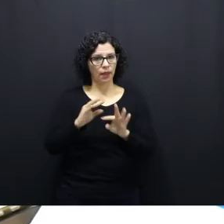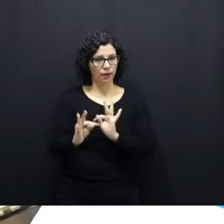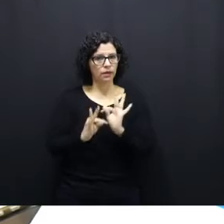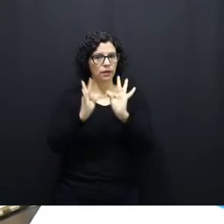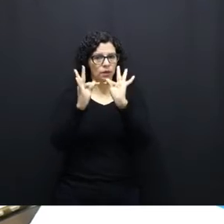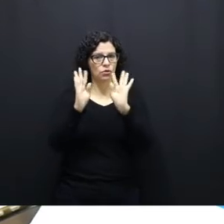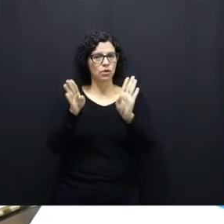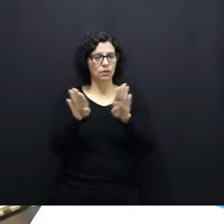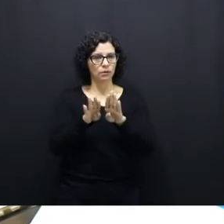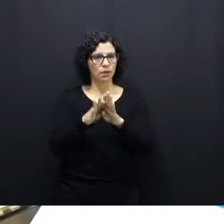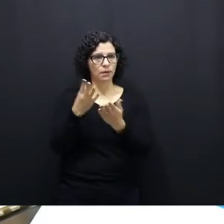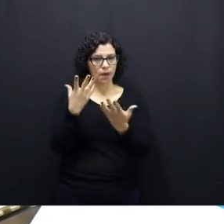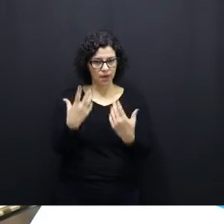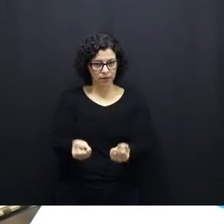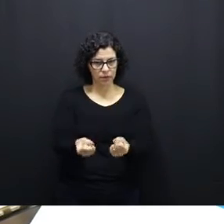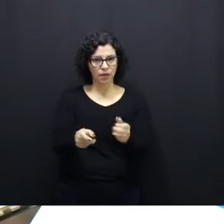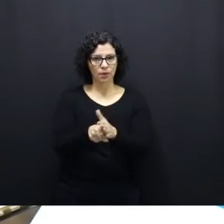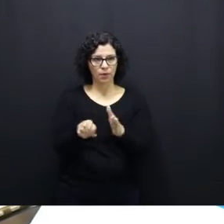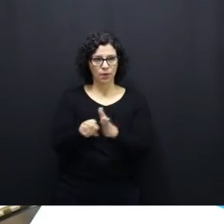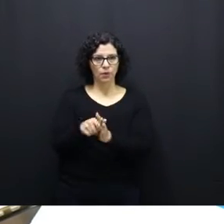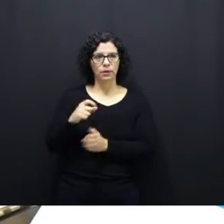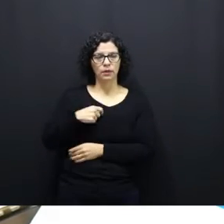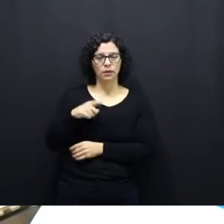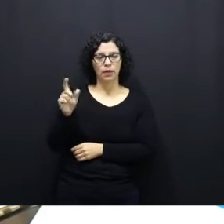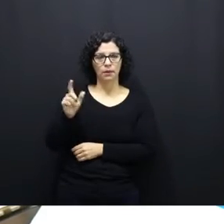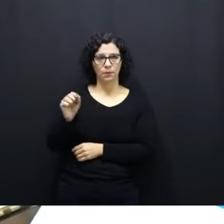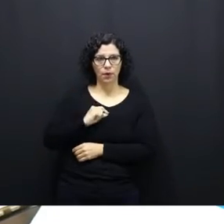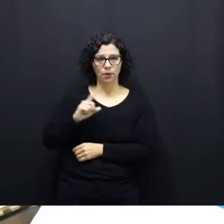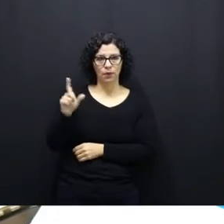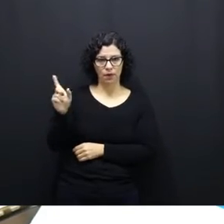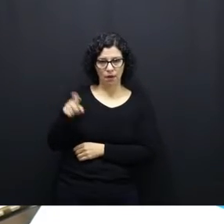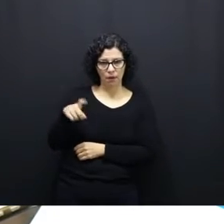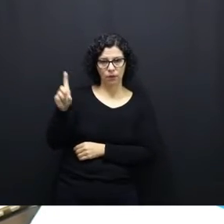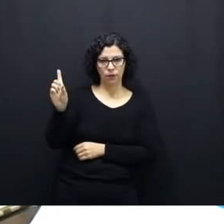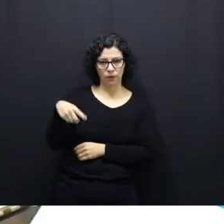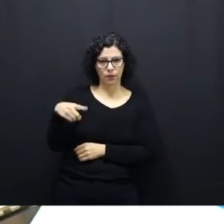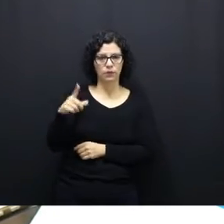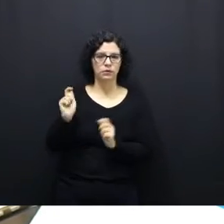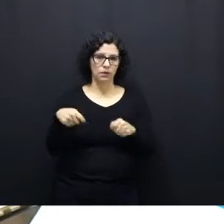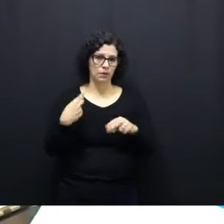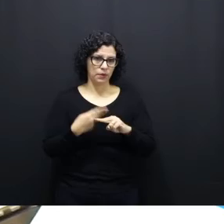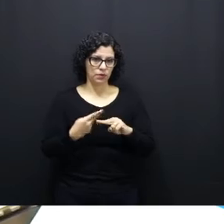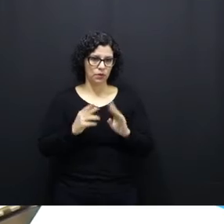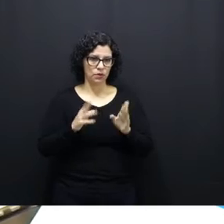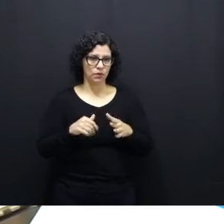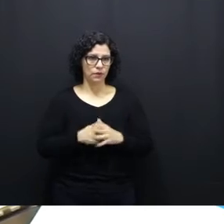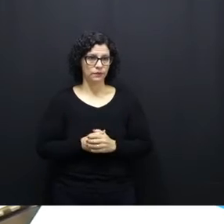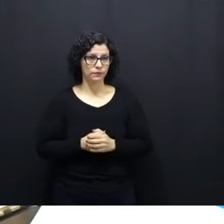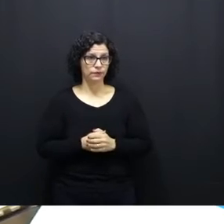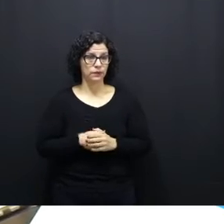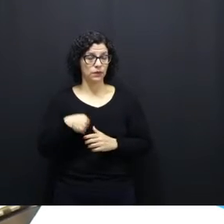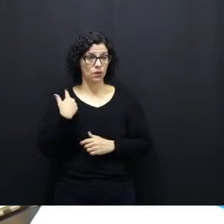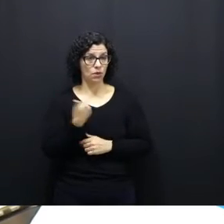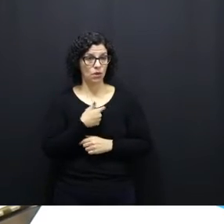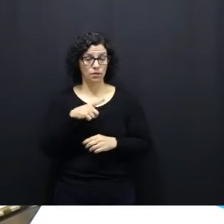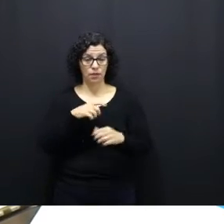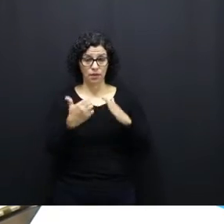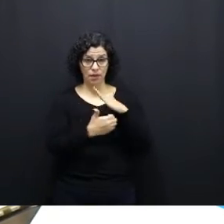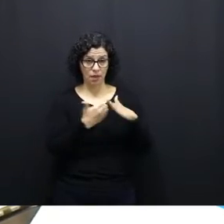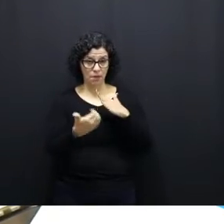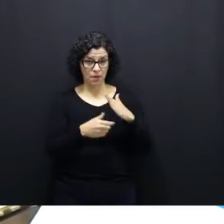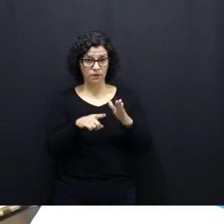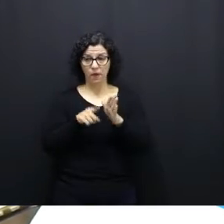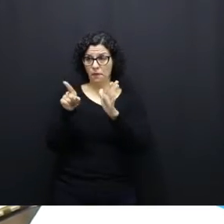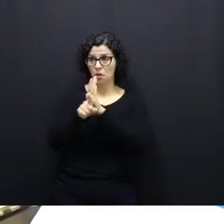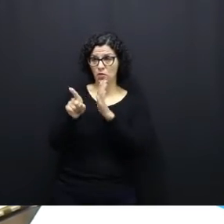para recebimento da passagem de ônibus via crédito e débito o que envia a empresa